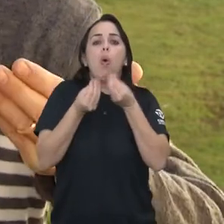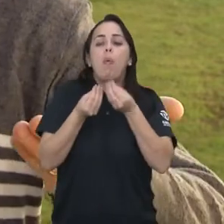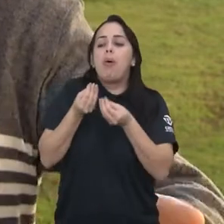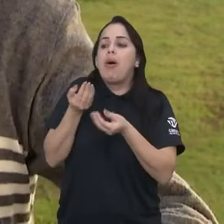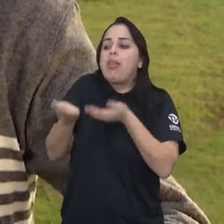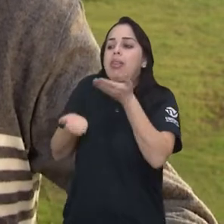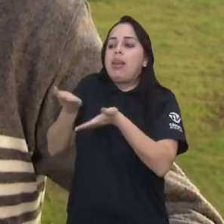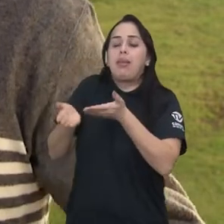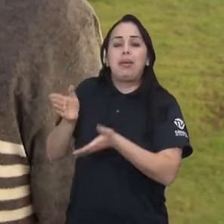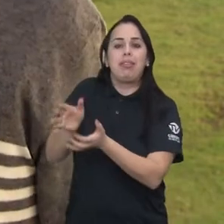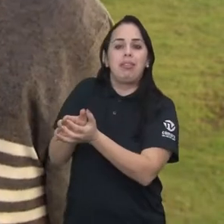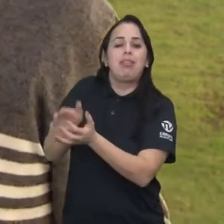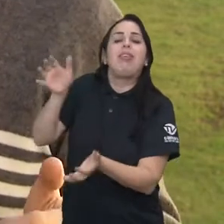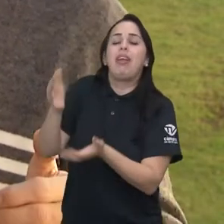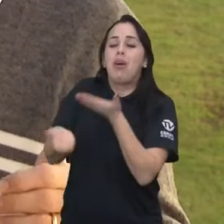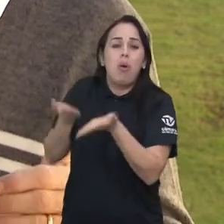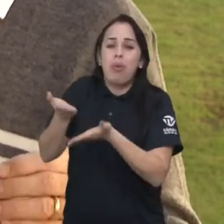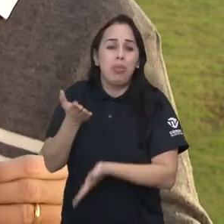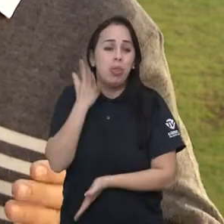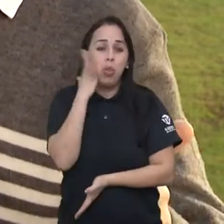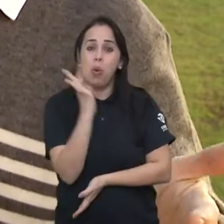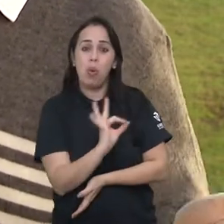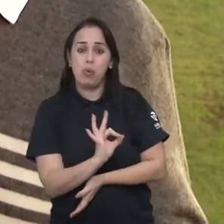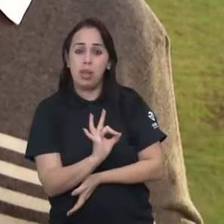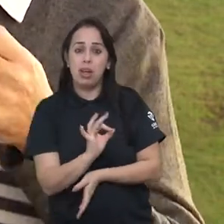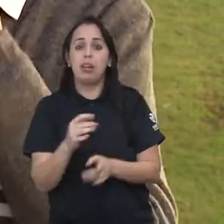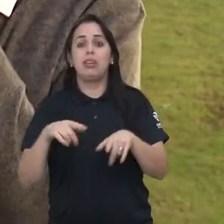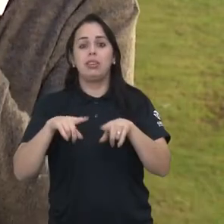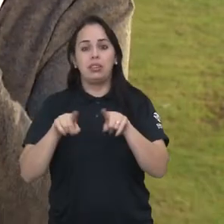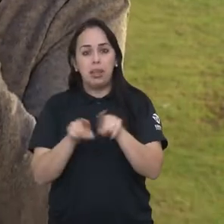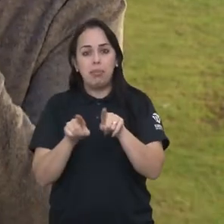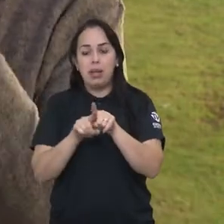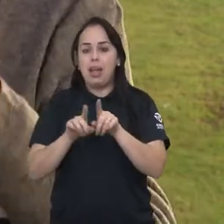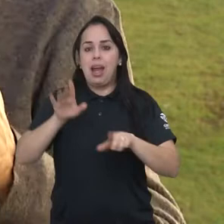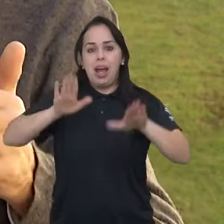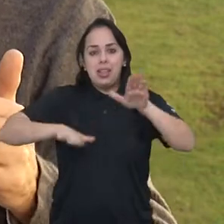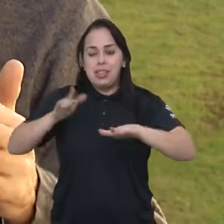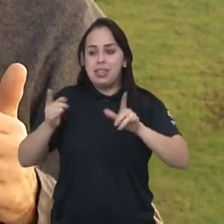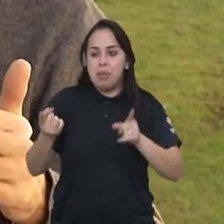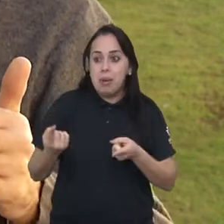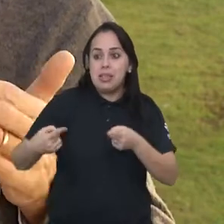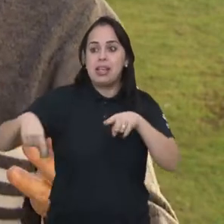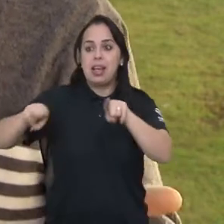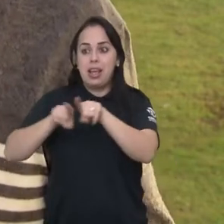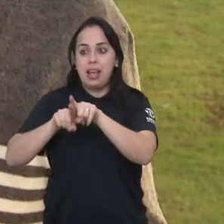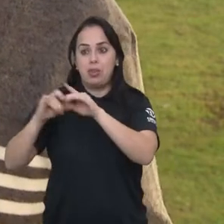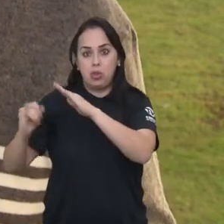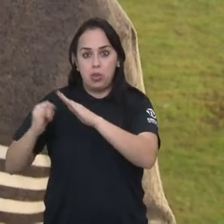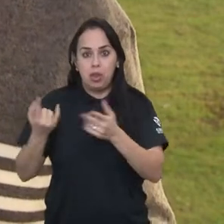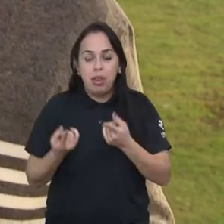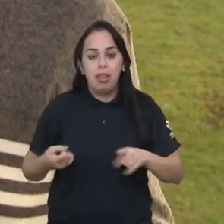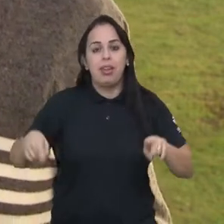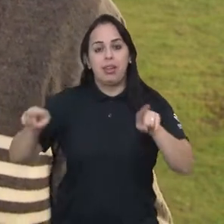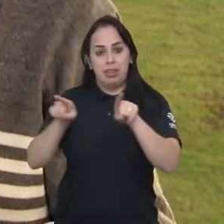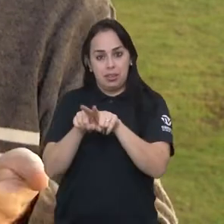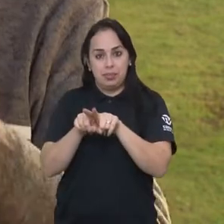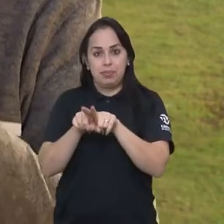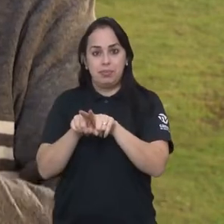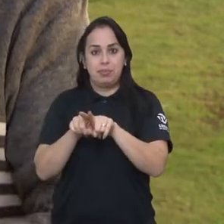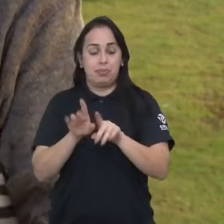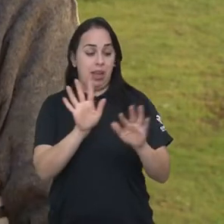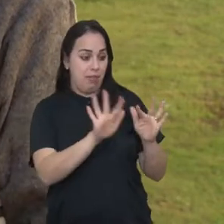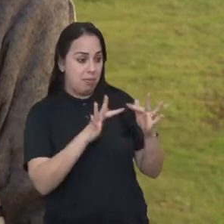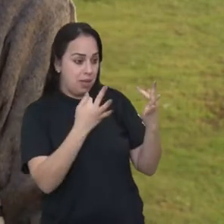idoso que ele tem essa essa necessidade e talvez uma parceria com essa entidade né às vezes tirar até alguns experimentos essa entidade